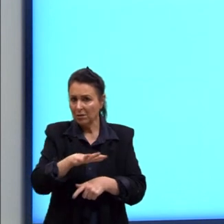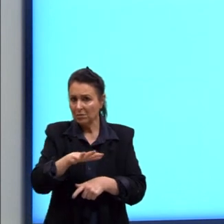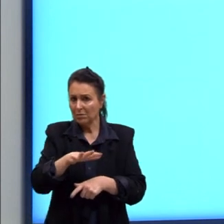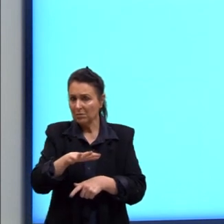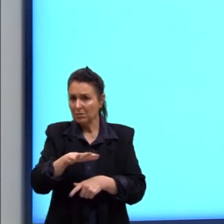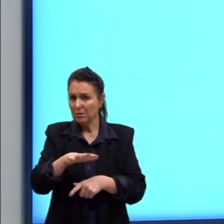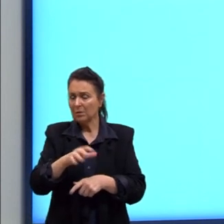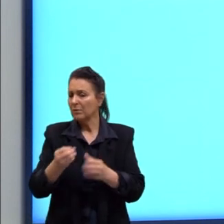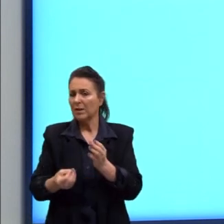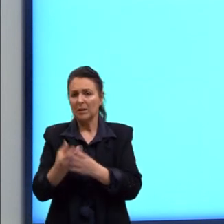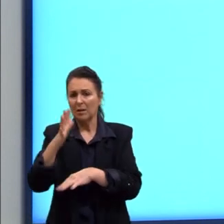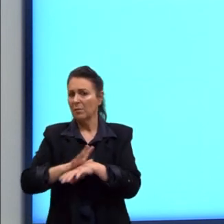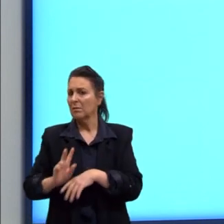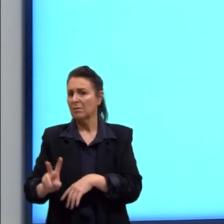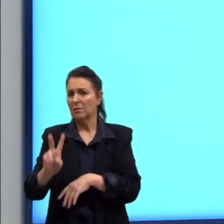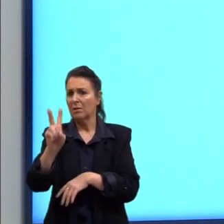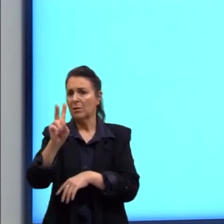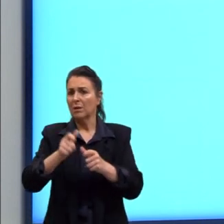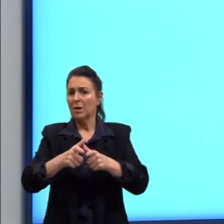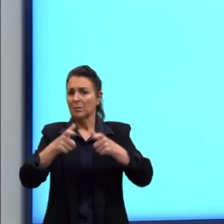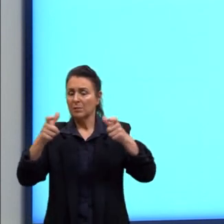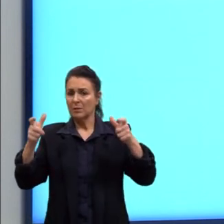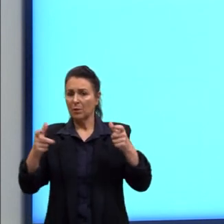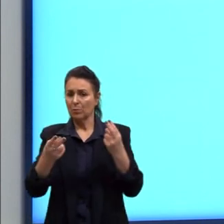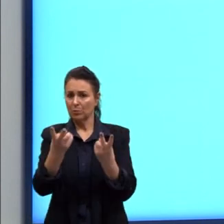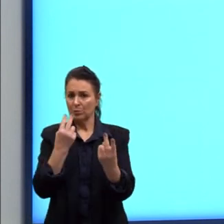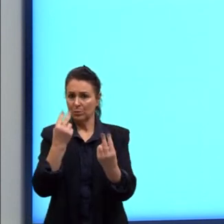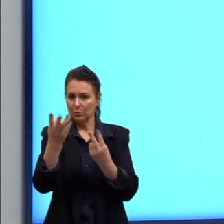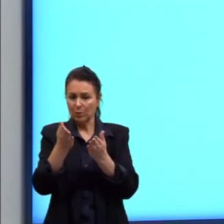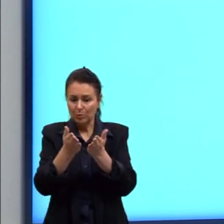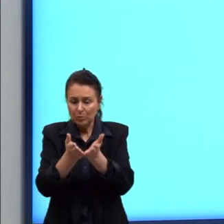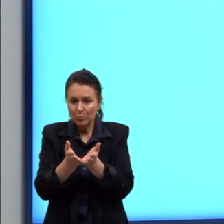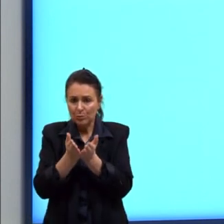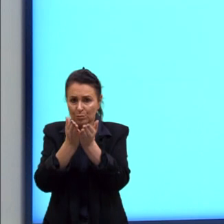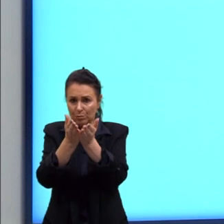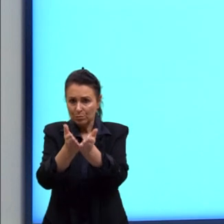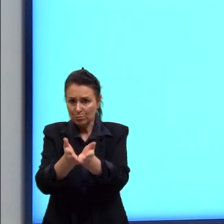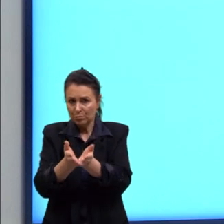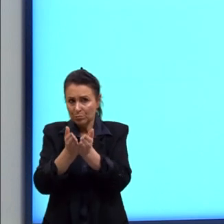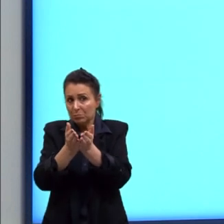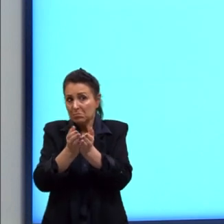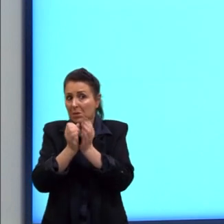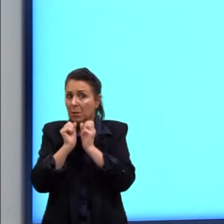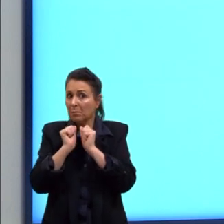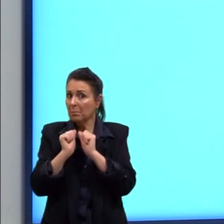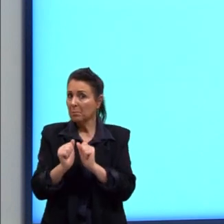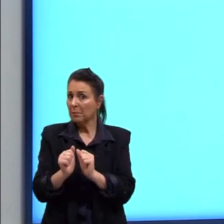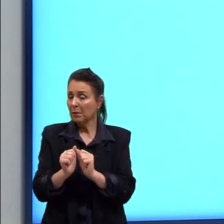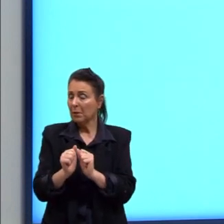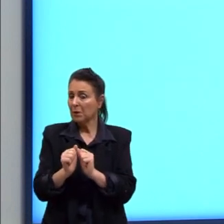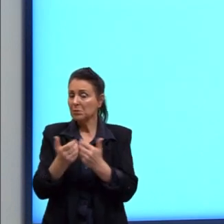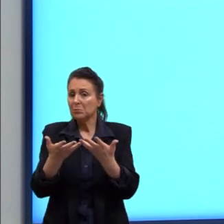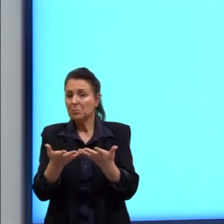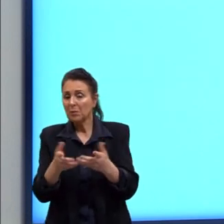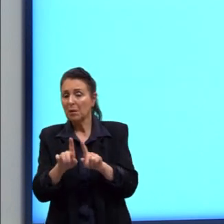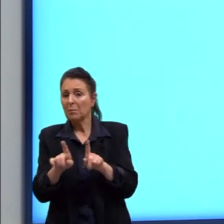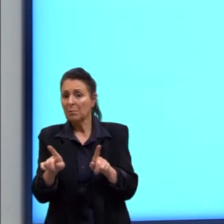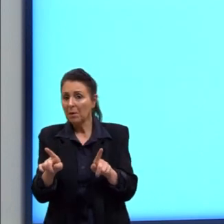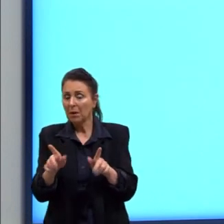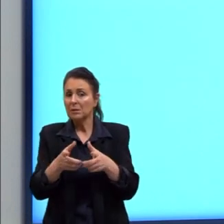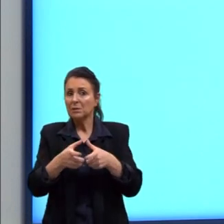mais valor em cima disso a expansão do transporte hidroviário olha dá até dá para pensar Neto vai expandir